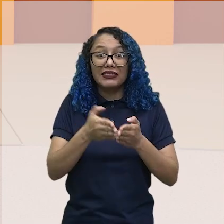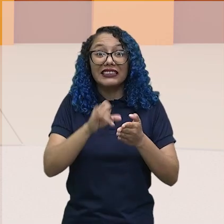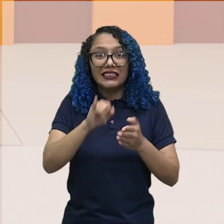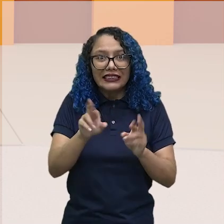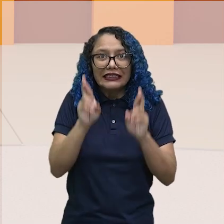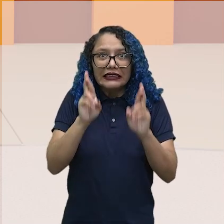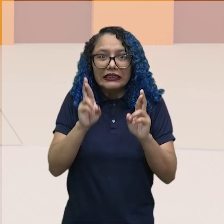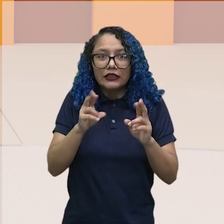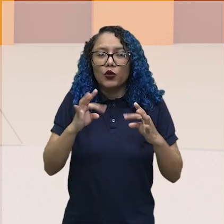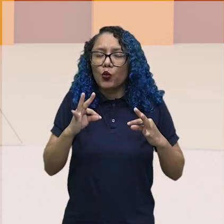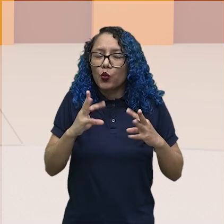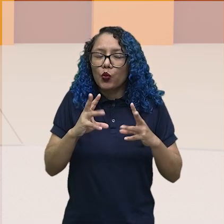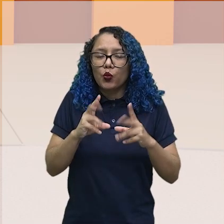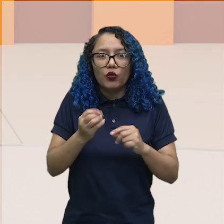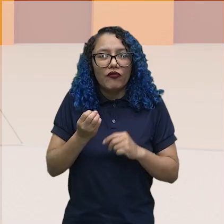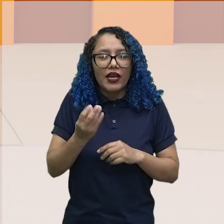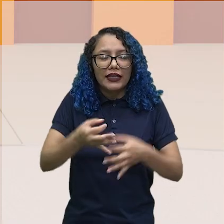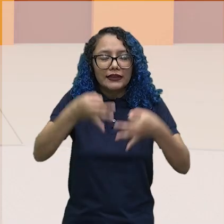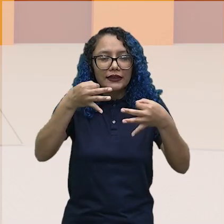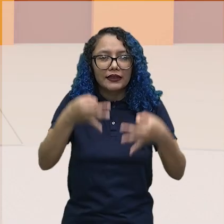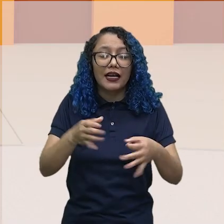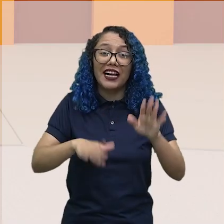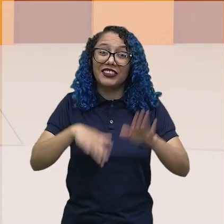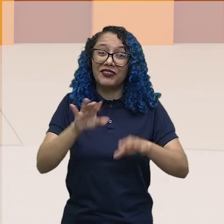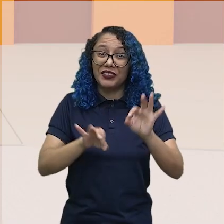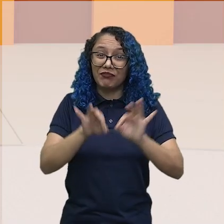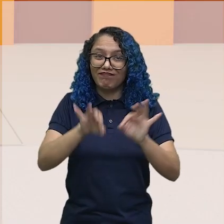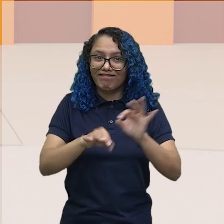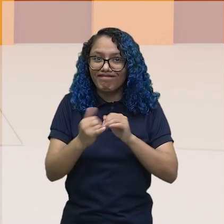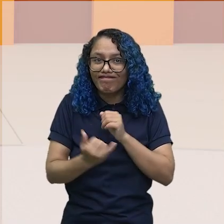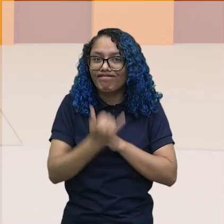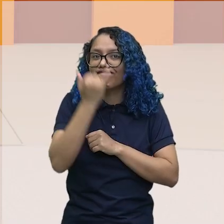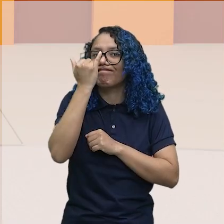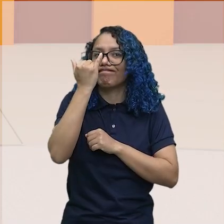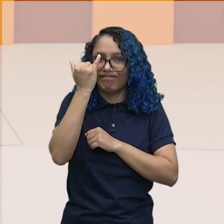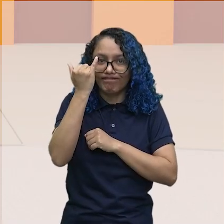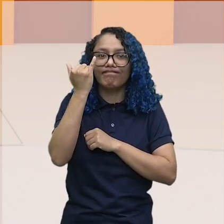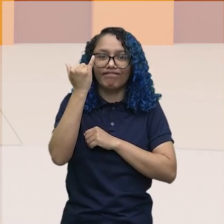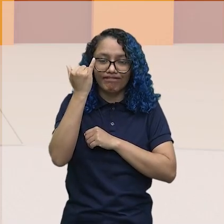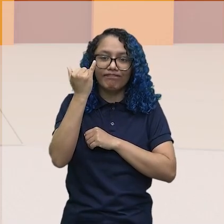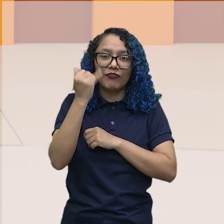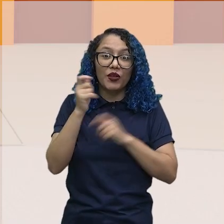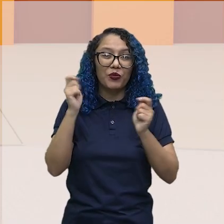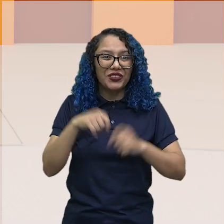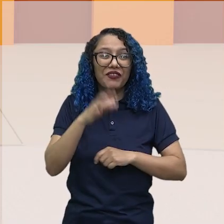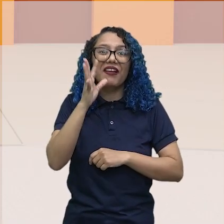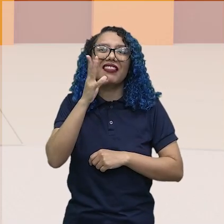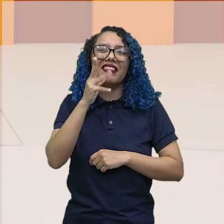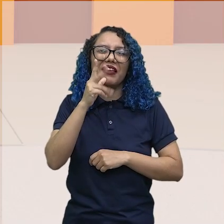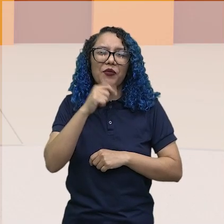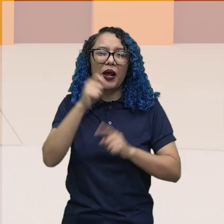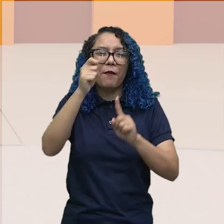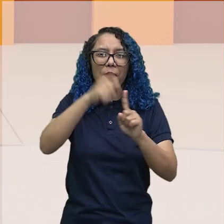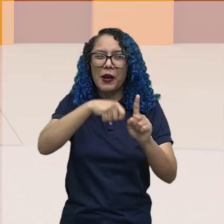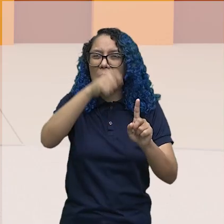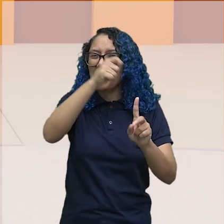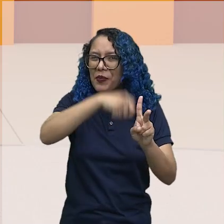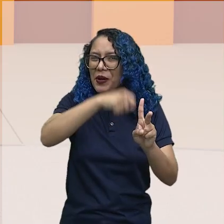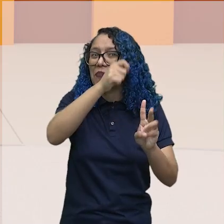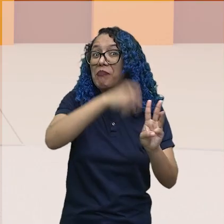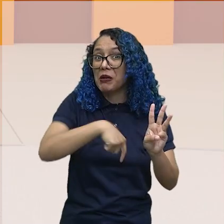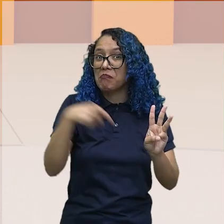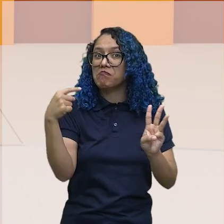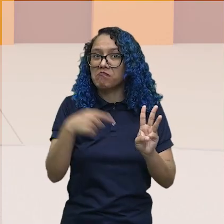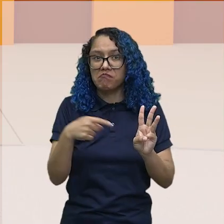Porque a possibilidade das coisas não saírem como planejadas eram grandes, e essa viagem poderia demorar 2 meses ou até 3